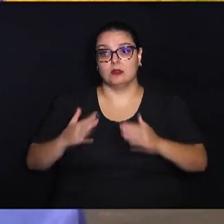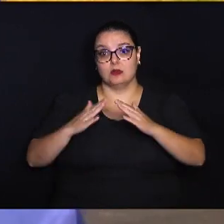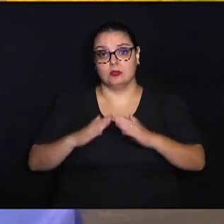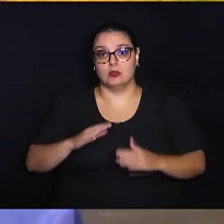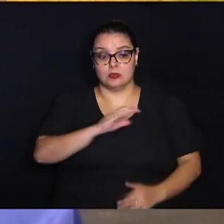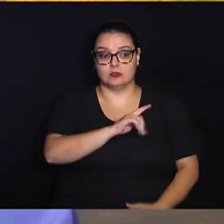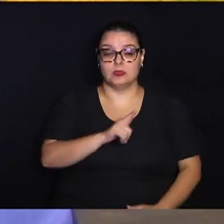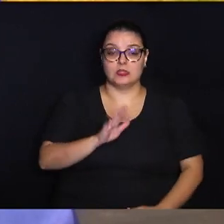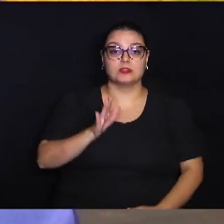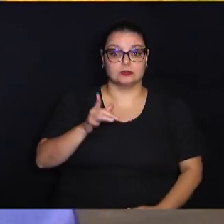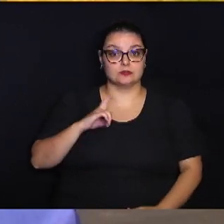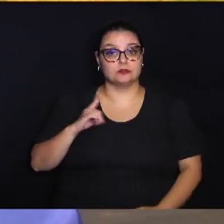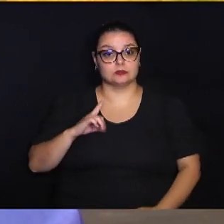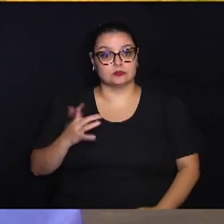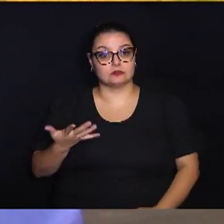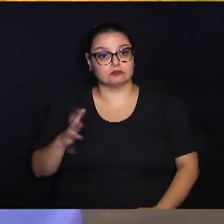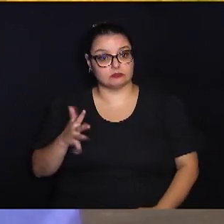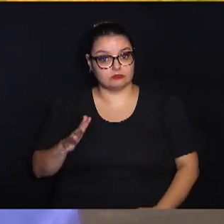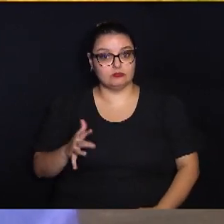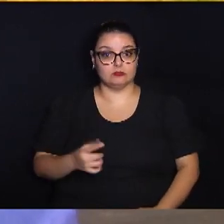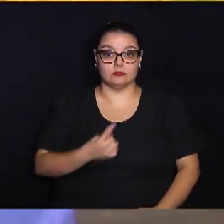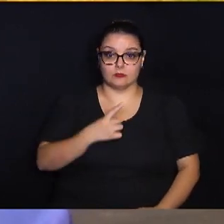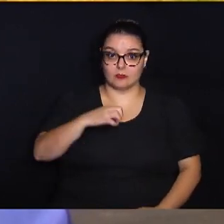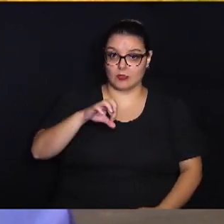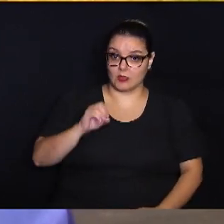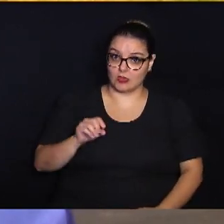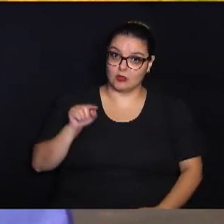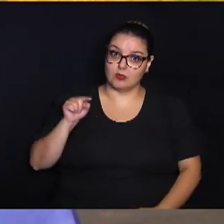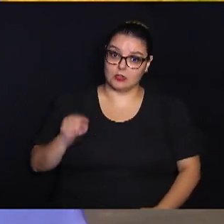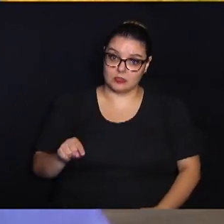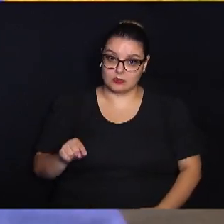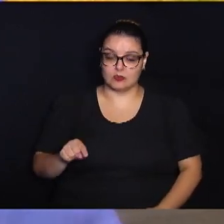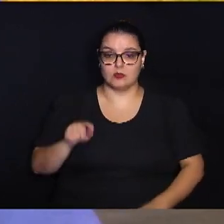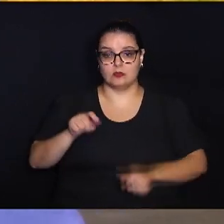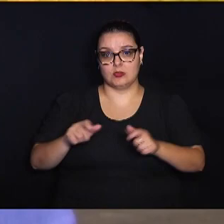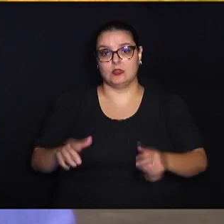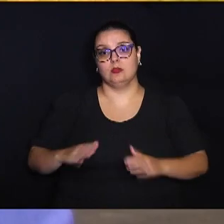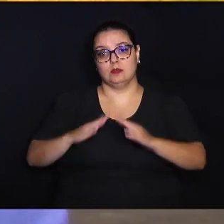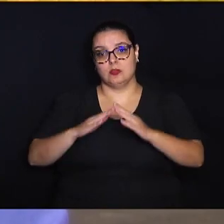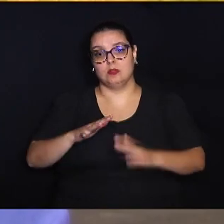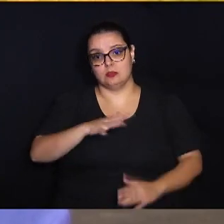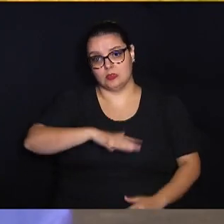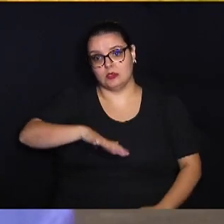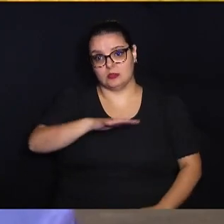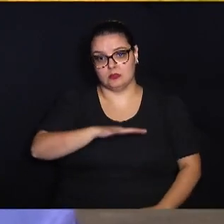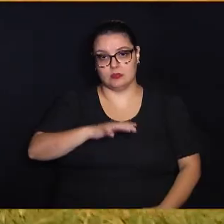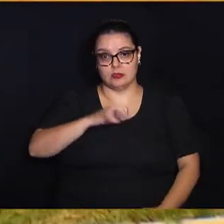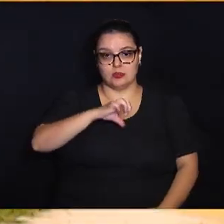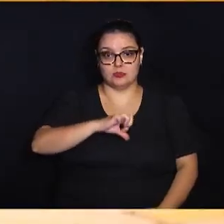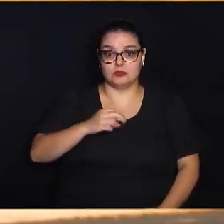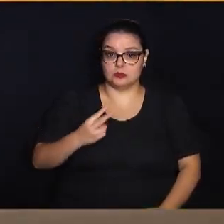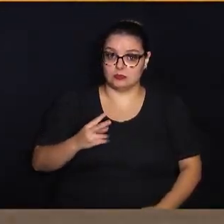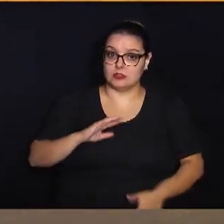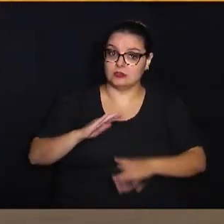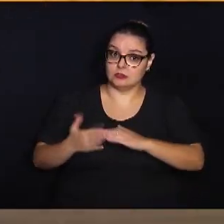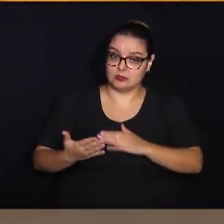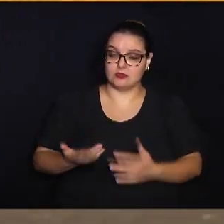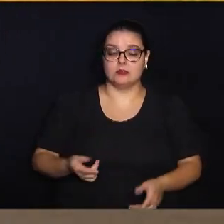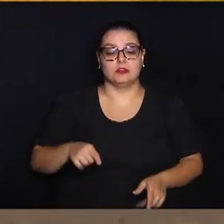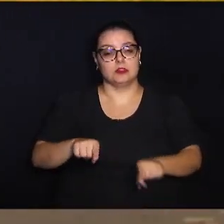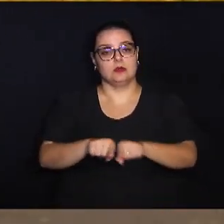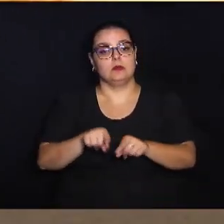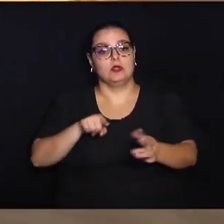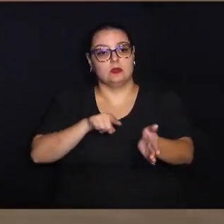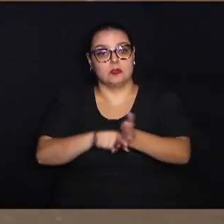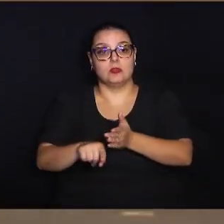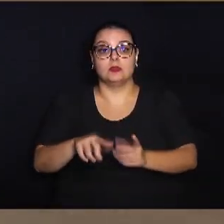Grande, que já tem aproximadamente 190 mil pessoas morando aqui na região, distribuídos nos 92 bairros. Também questiona os